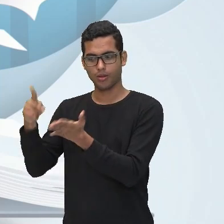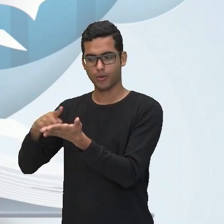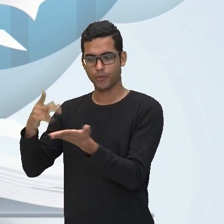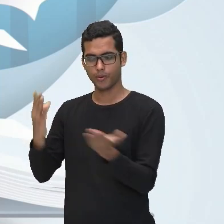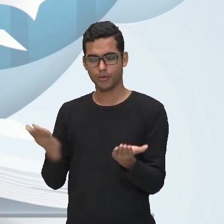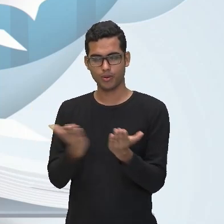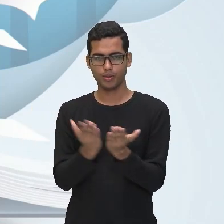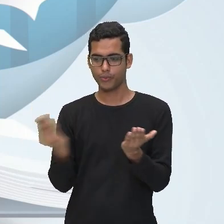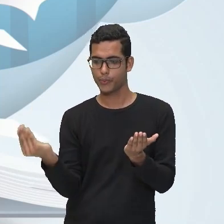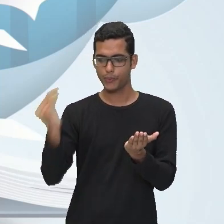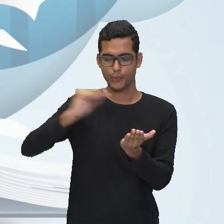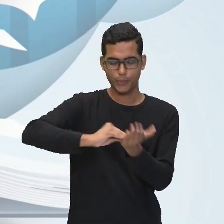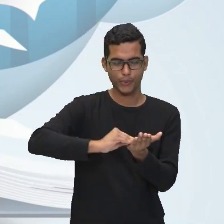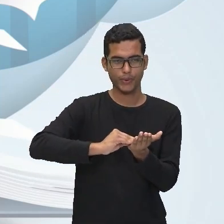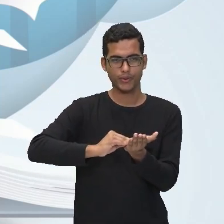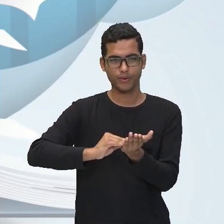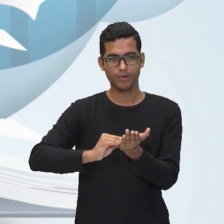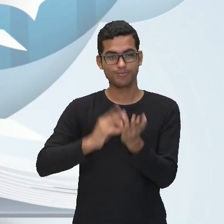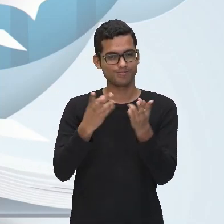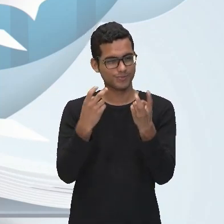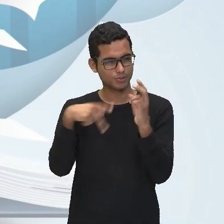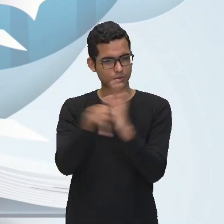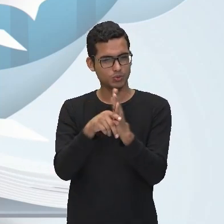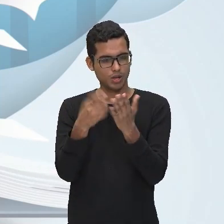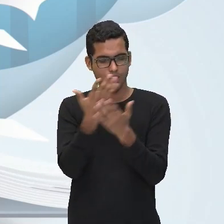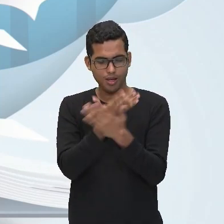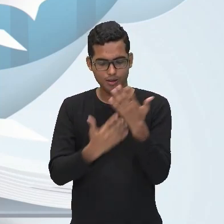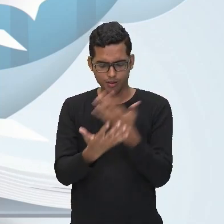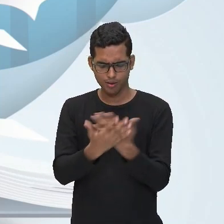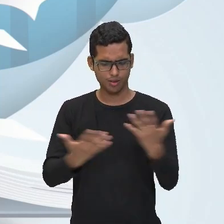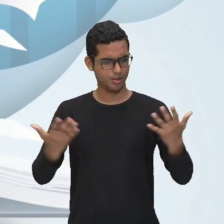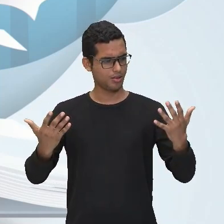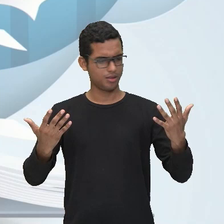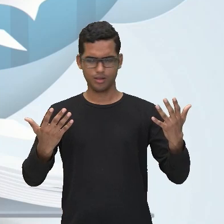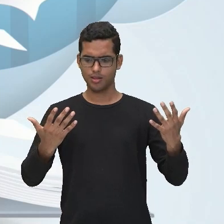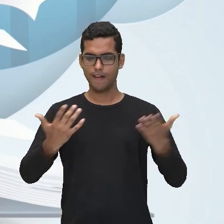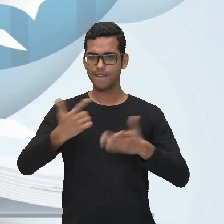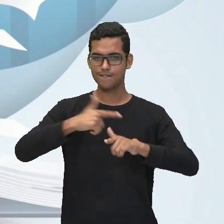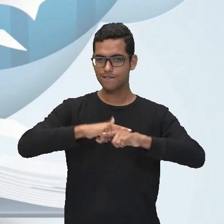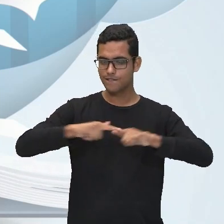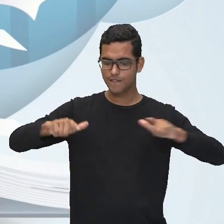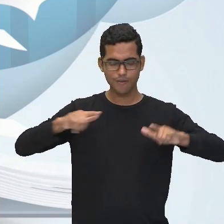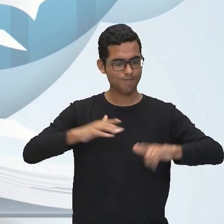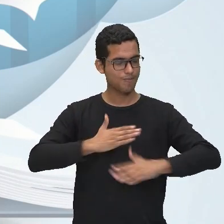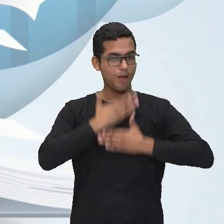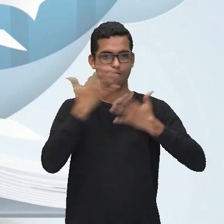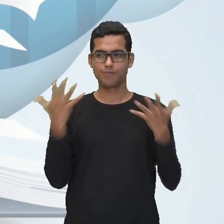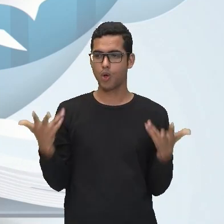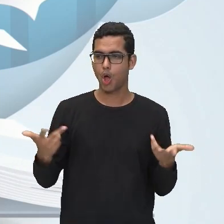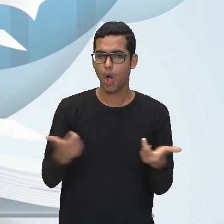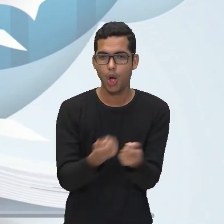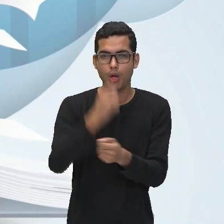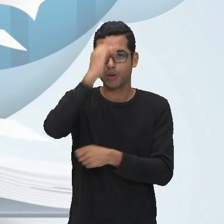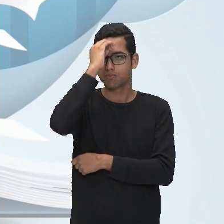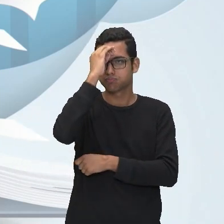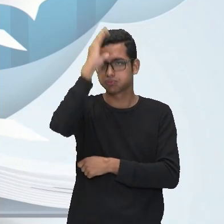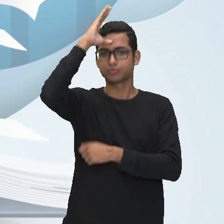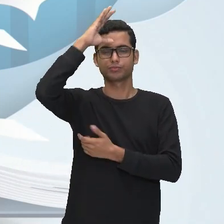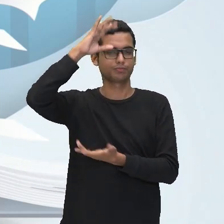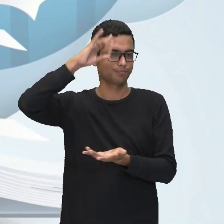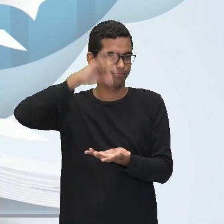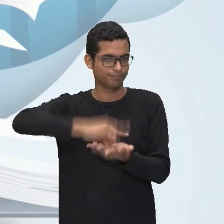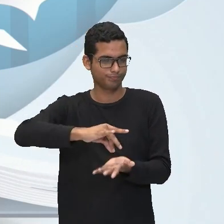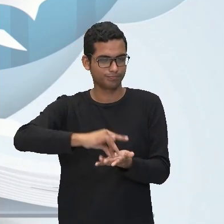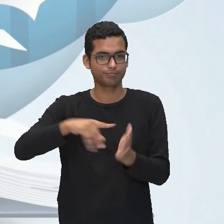então essas tuas mãos vazias, no maravilhoso espanto de saberes que